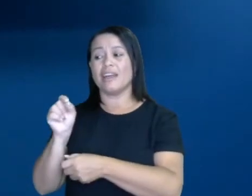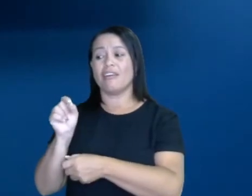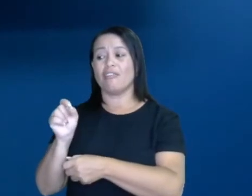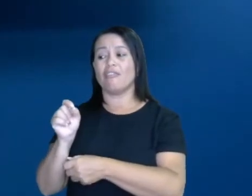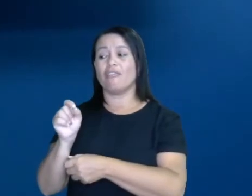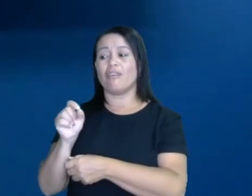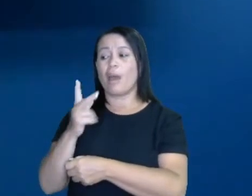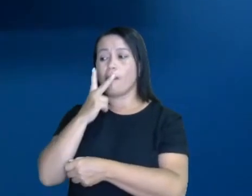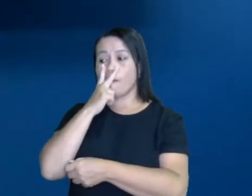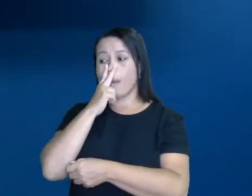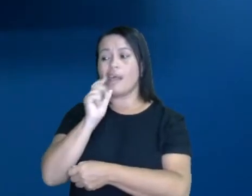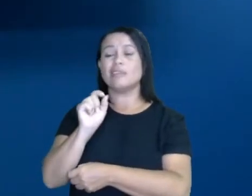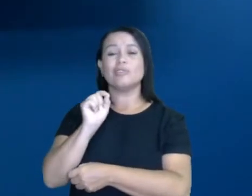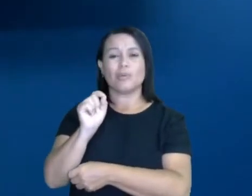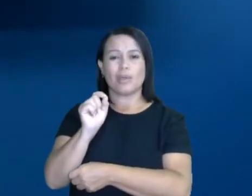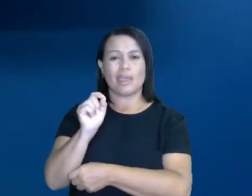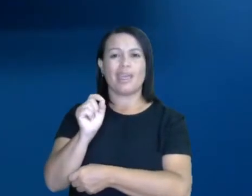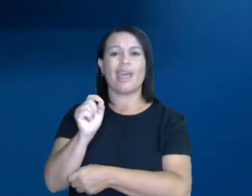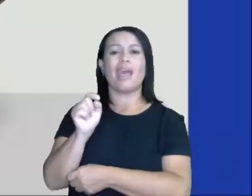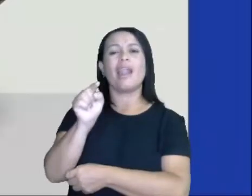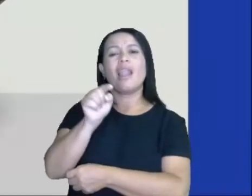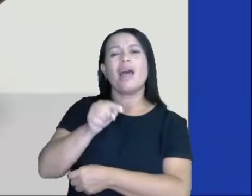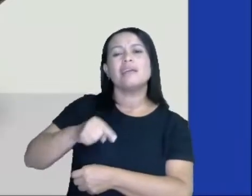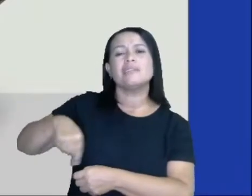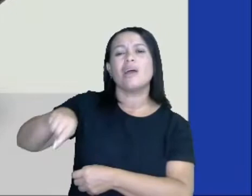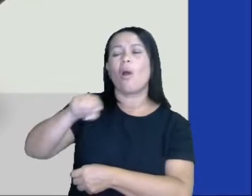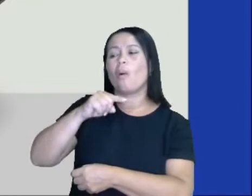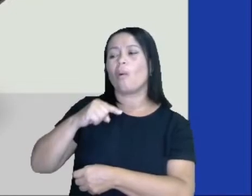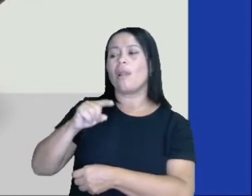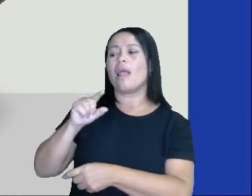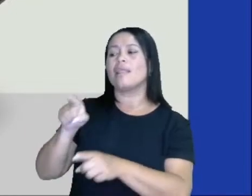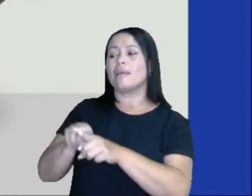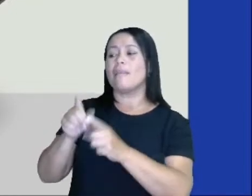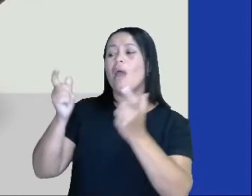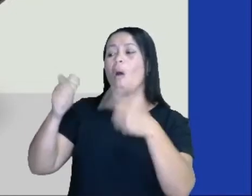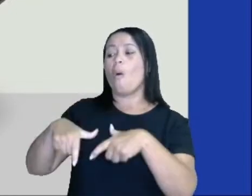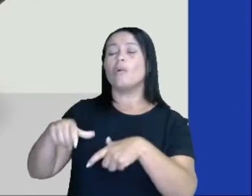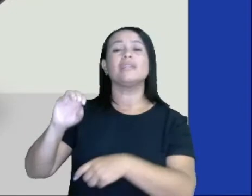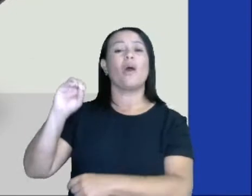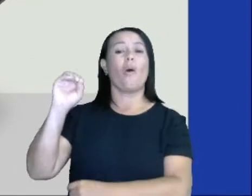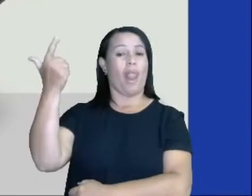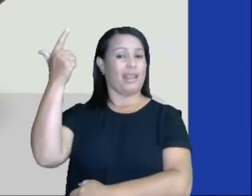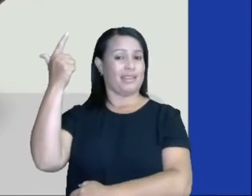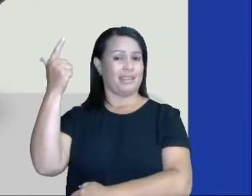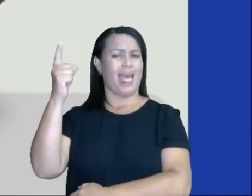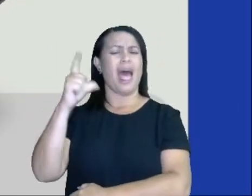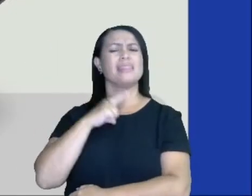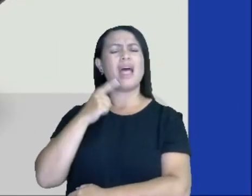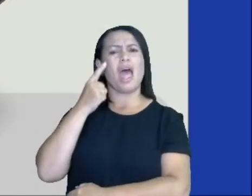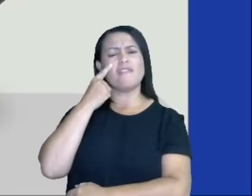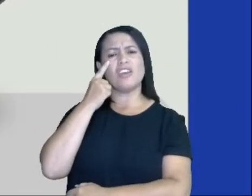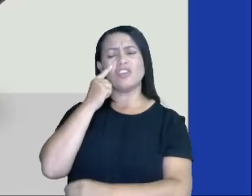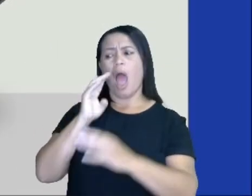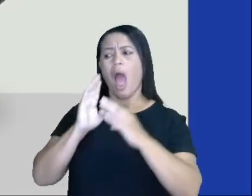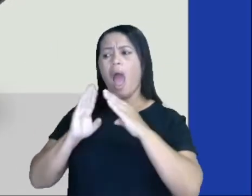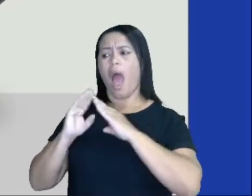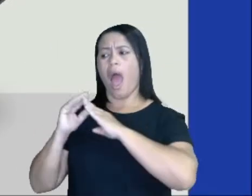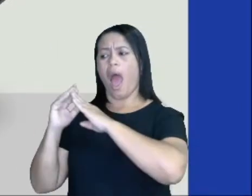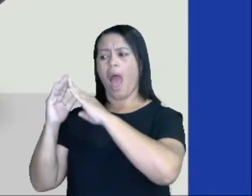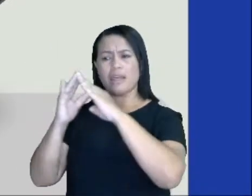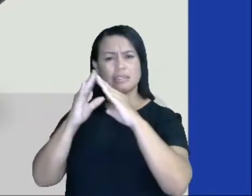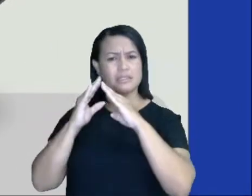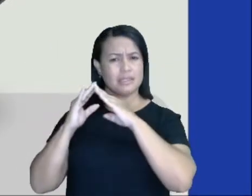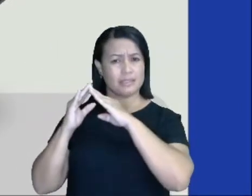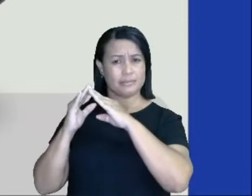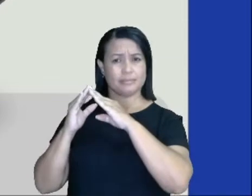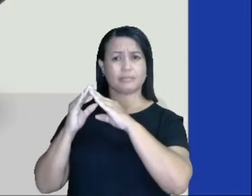no formato circular, na circunferência, que é a cidade de Olinda, a gente vê um agrupamento de casas. É quase